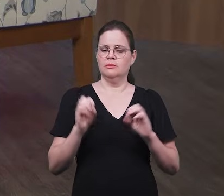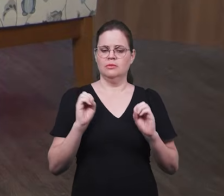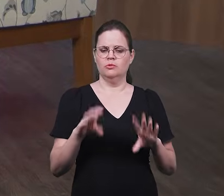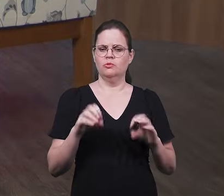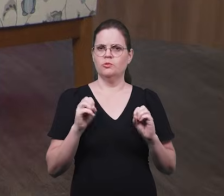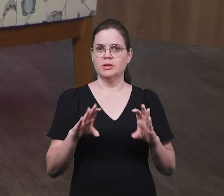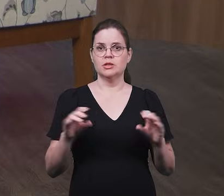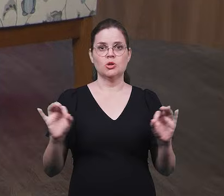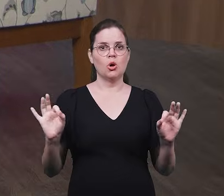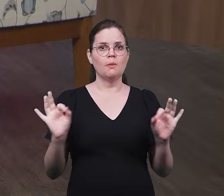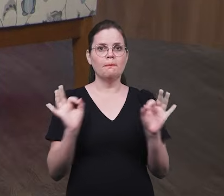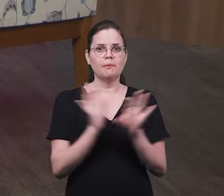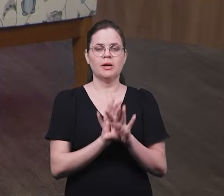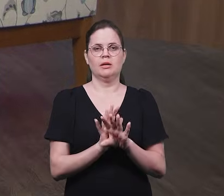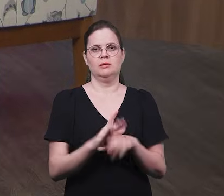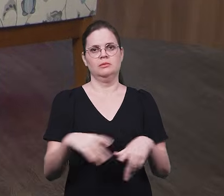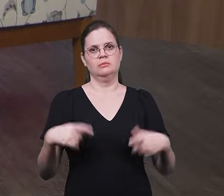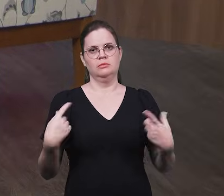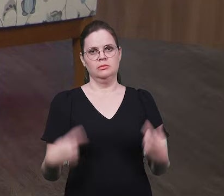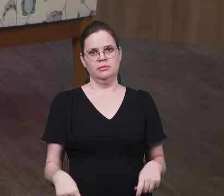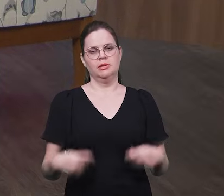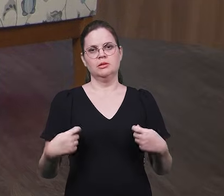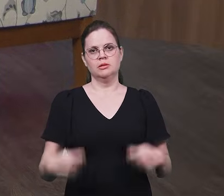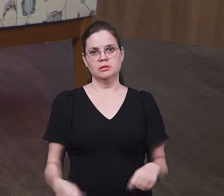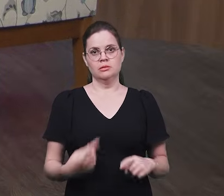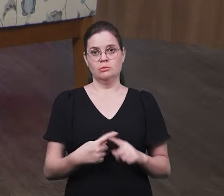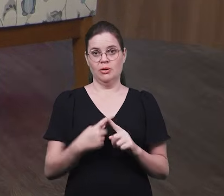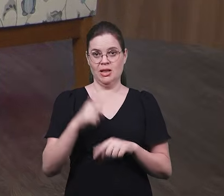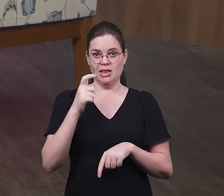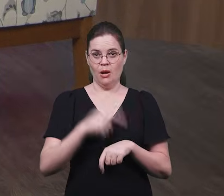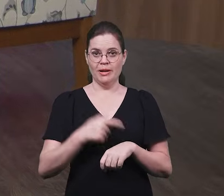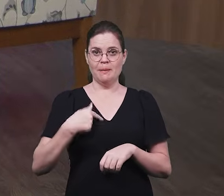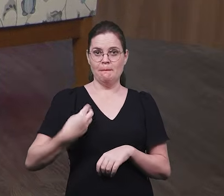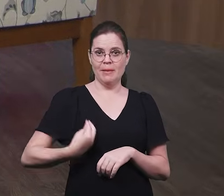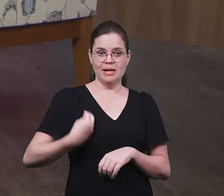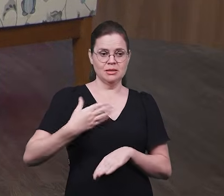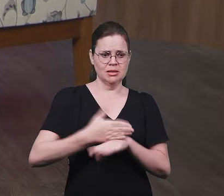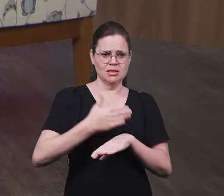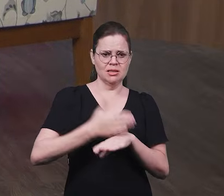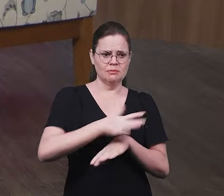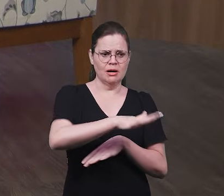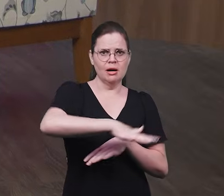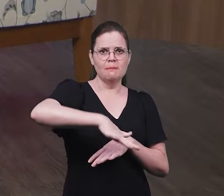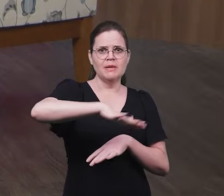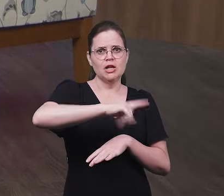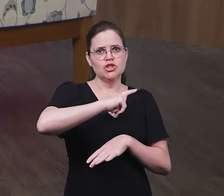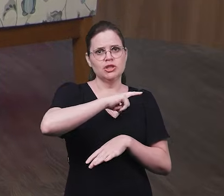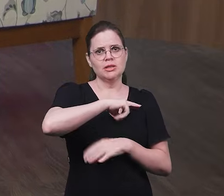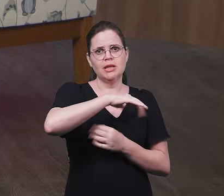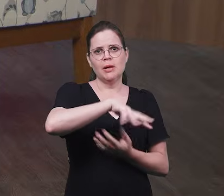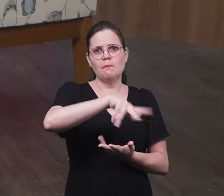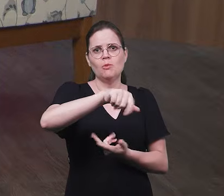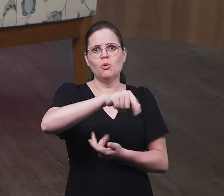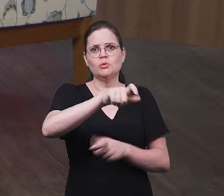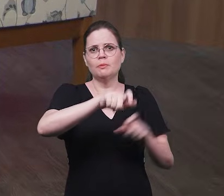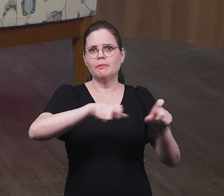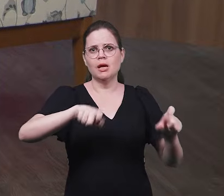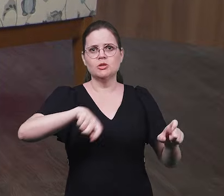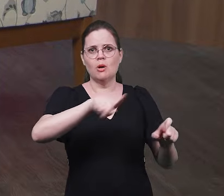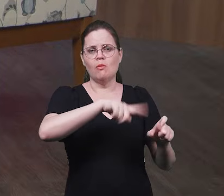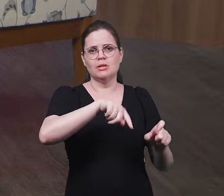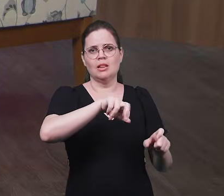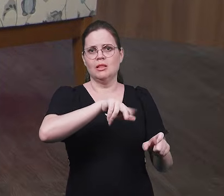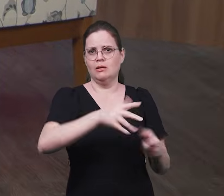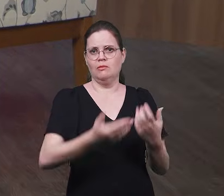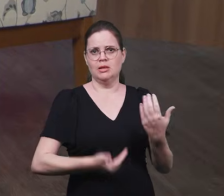jovens precisam receber um ensino completo para não receber uma palavra